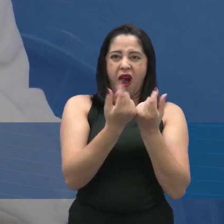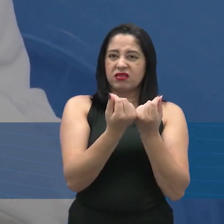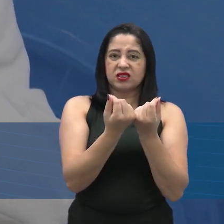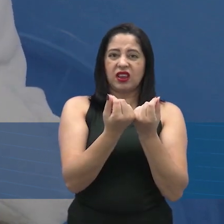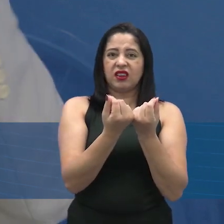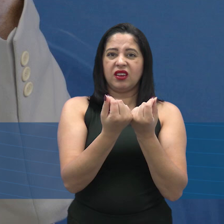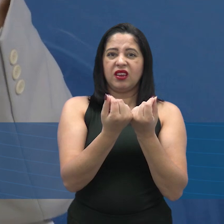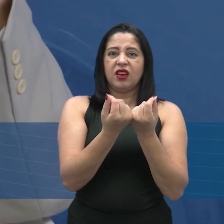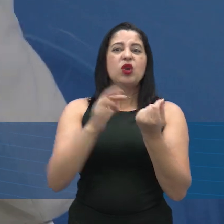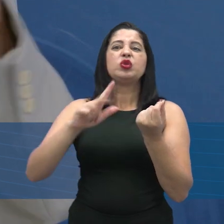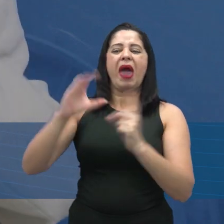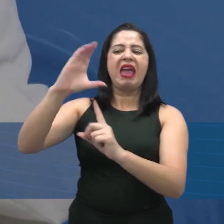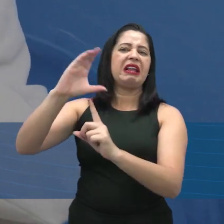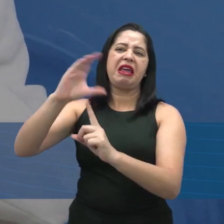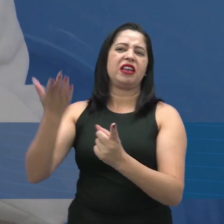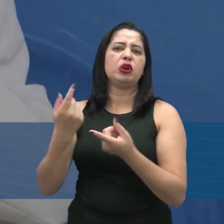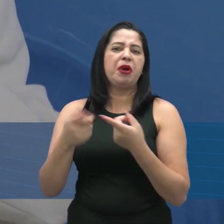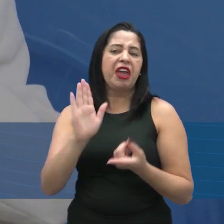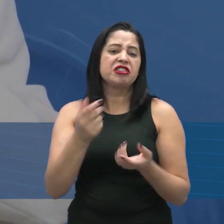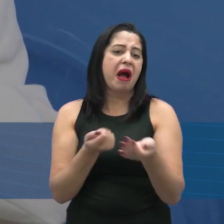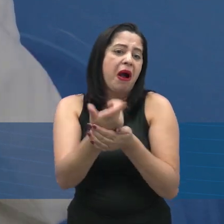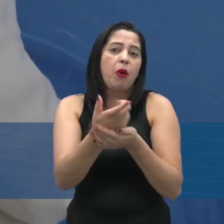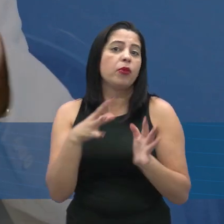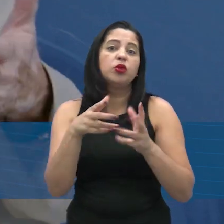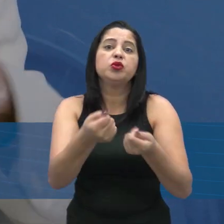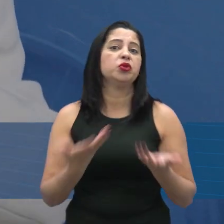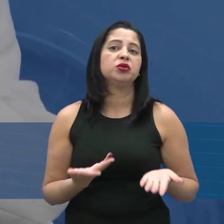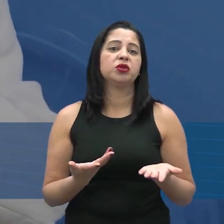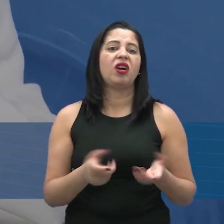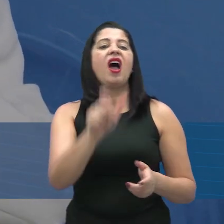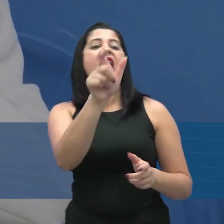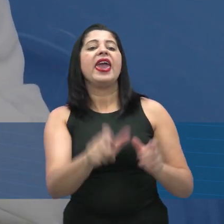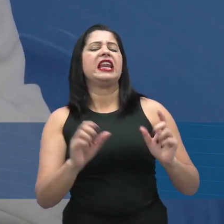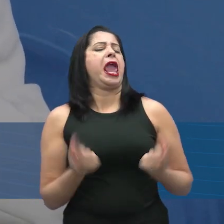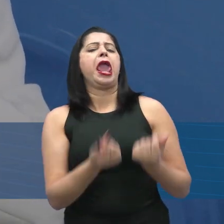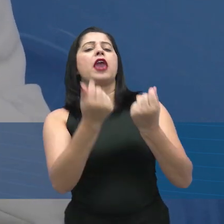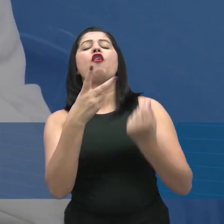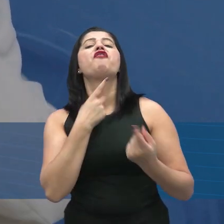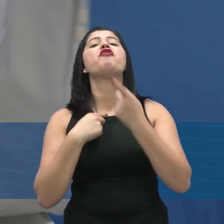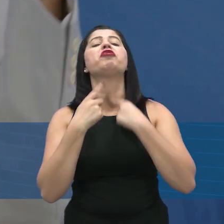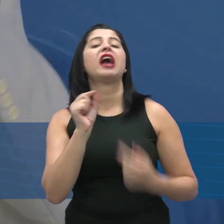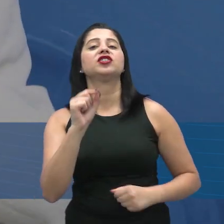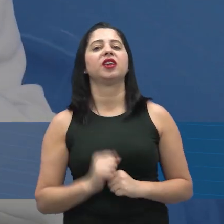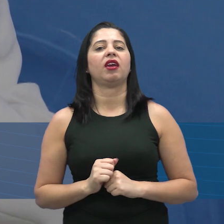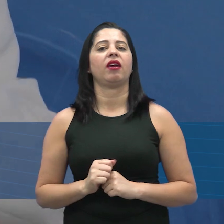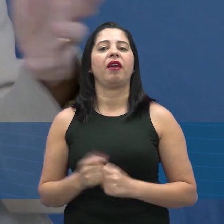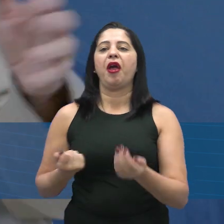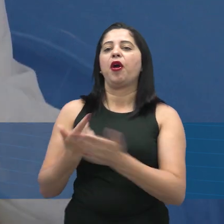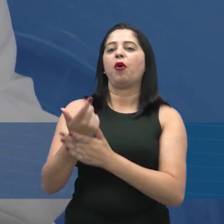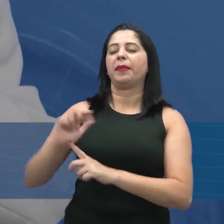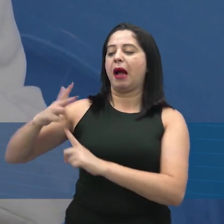quê? Porque ele já tem tudo. Então, o que ele pode desejar mais? De repente,